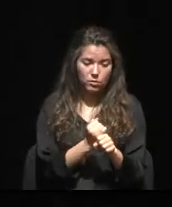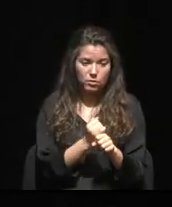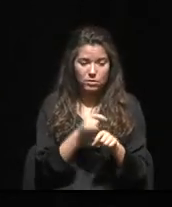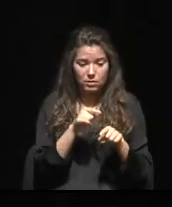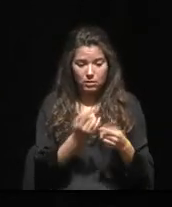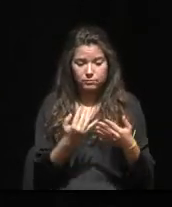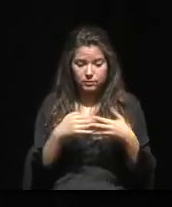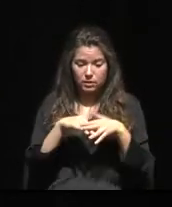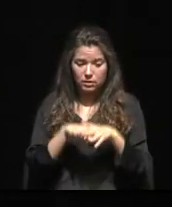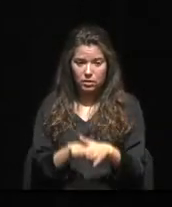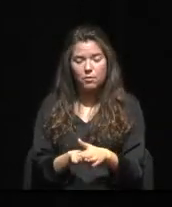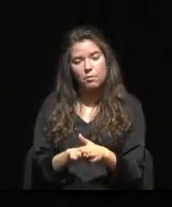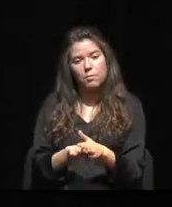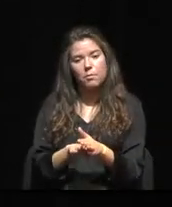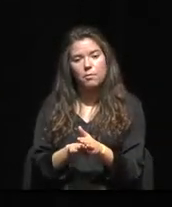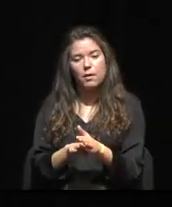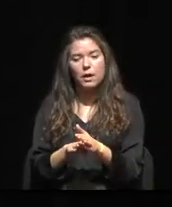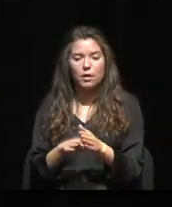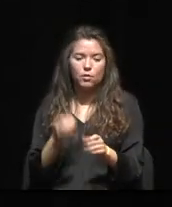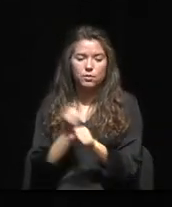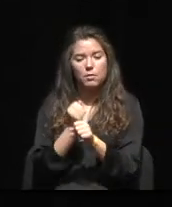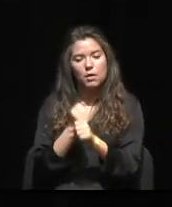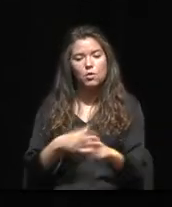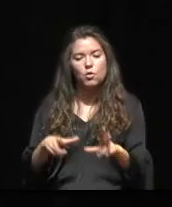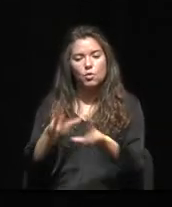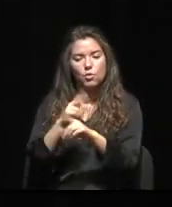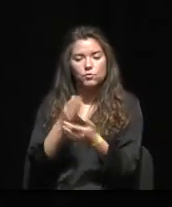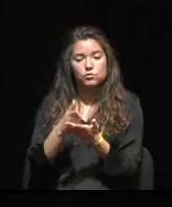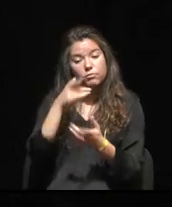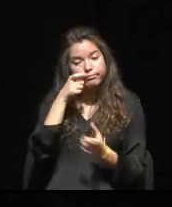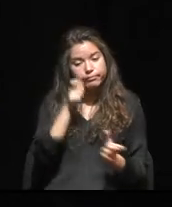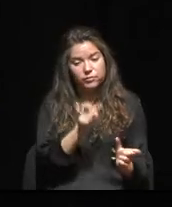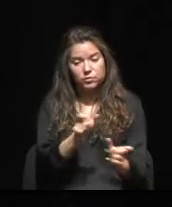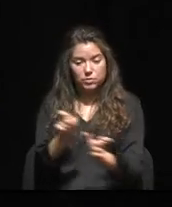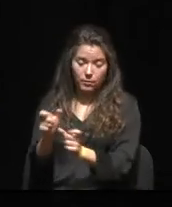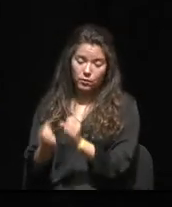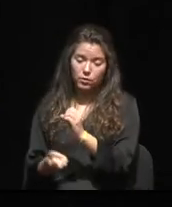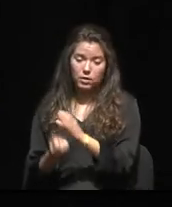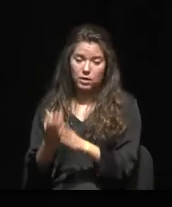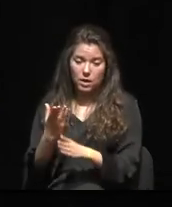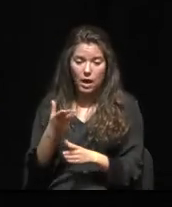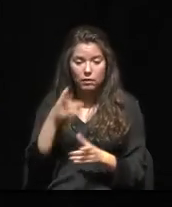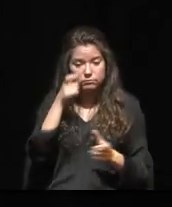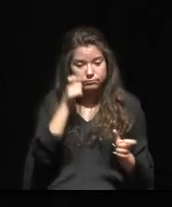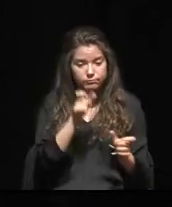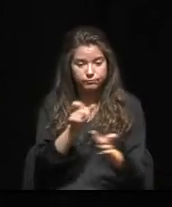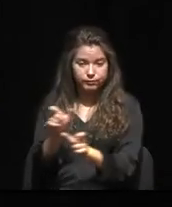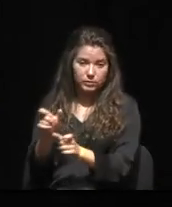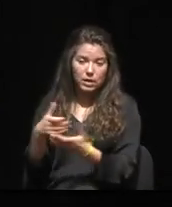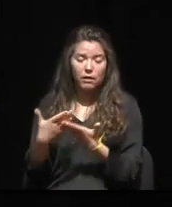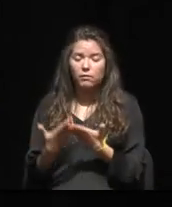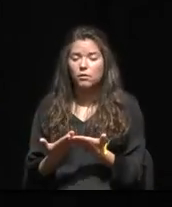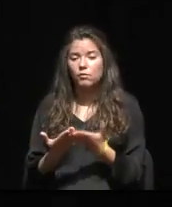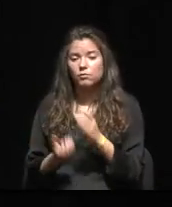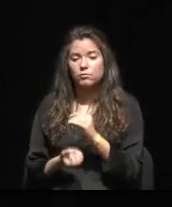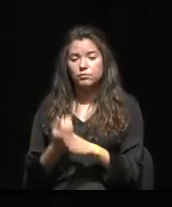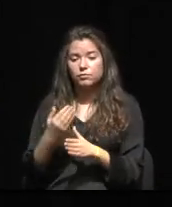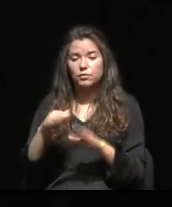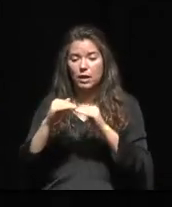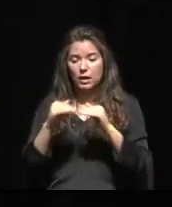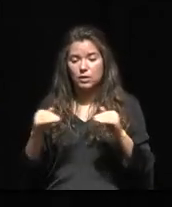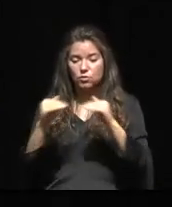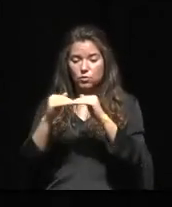nelas Integradas para a nova carreira especial de fiscalização então criada carreira especial de fiscalização foi estruturada em duas